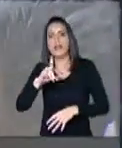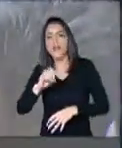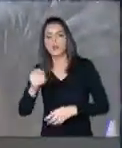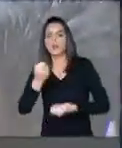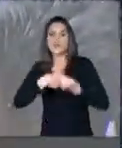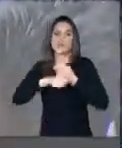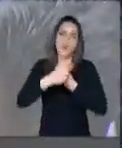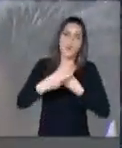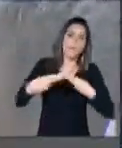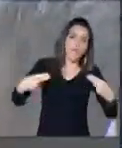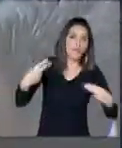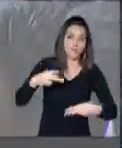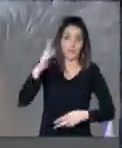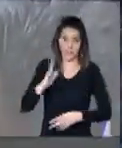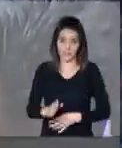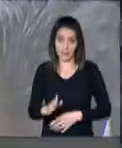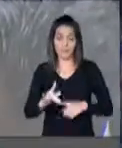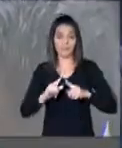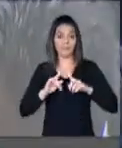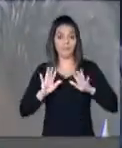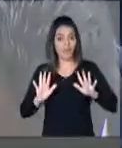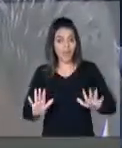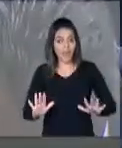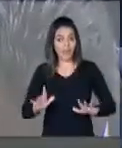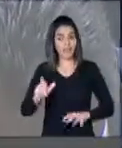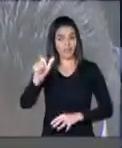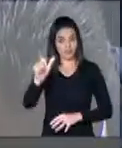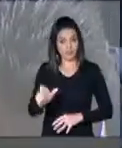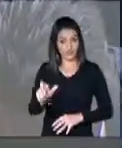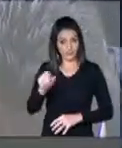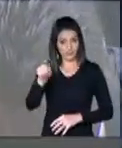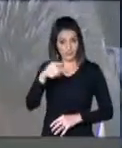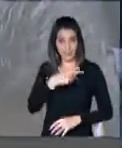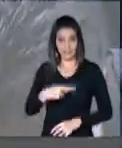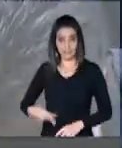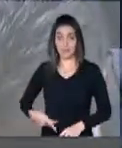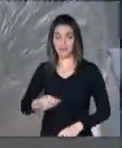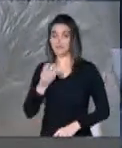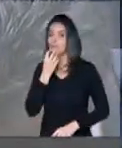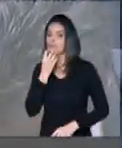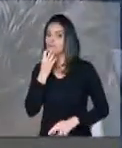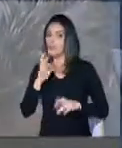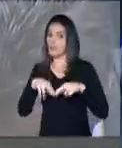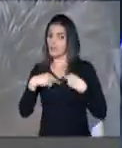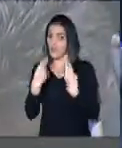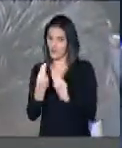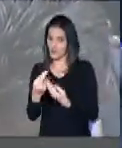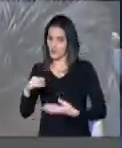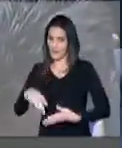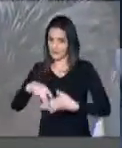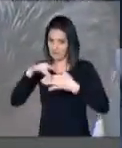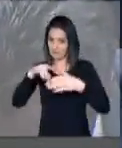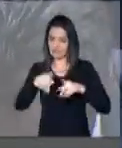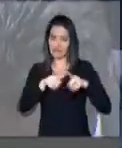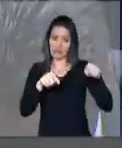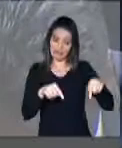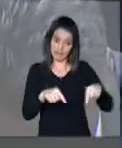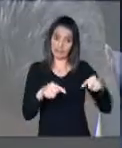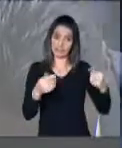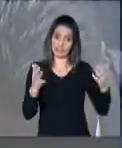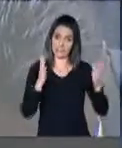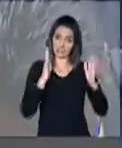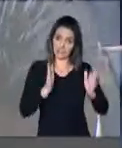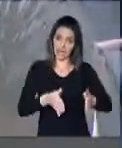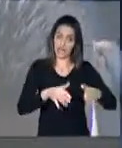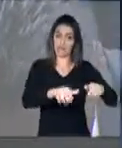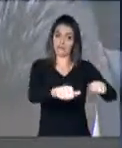nos posicionar não. A Vossa Excelência, na reunião de líderes, e aqui já reafirmou que todas as matérias que